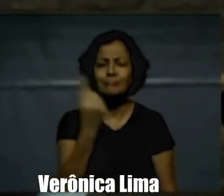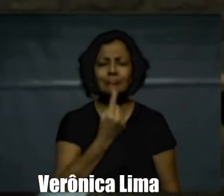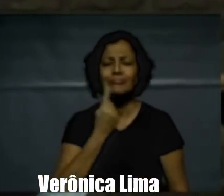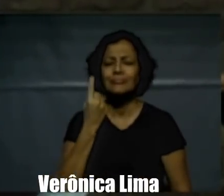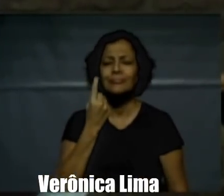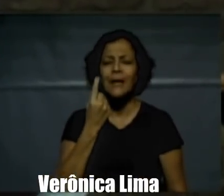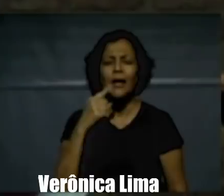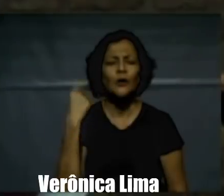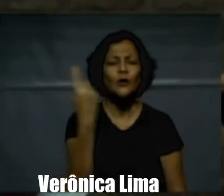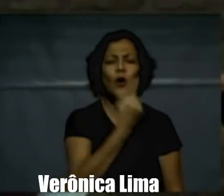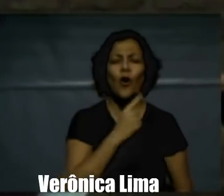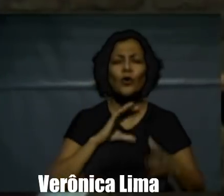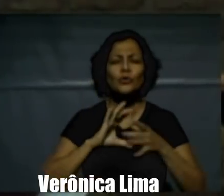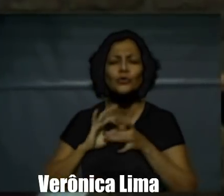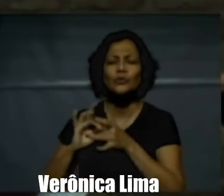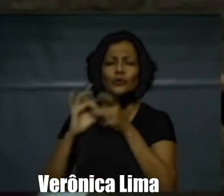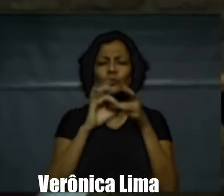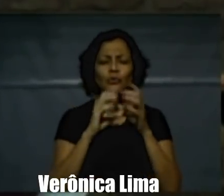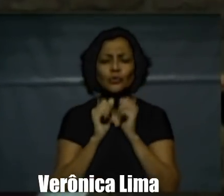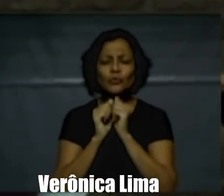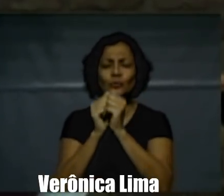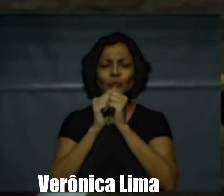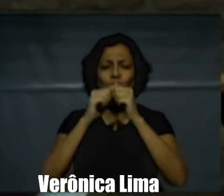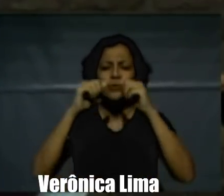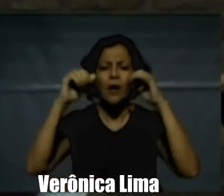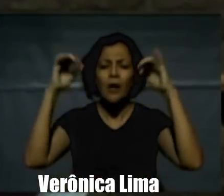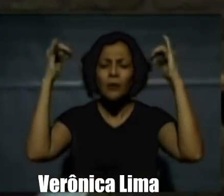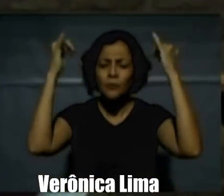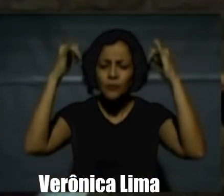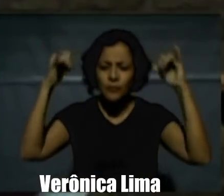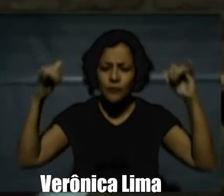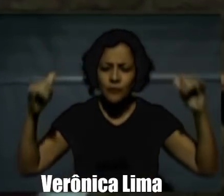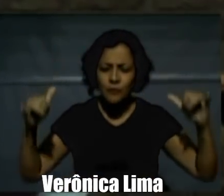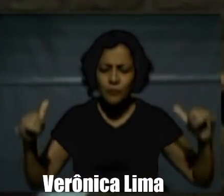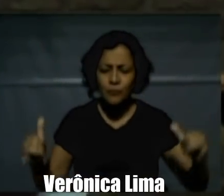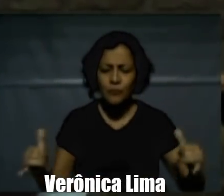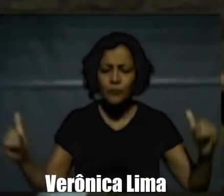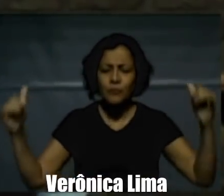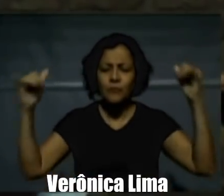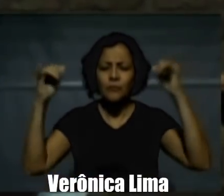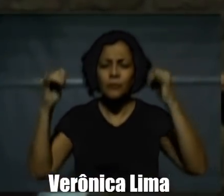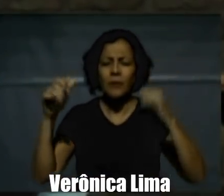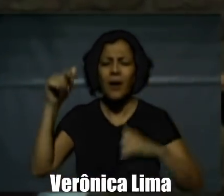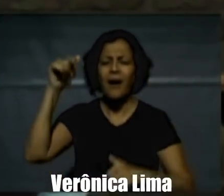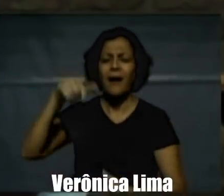para vibrar pela nossa amada Cabo Frio,